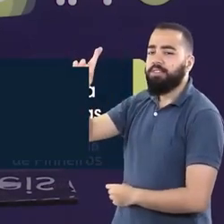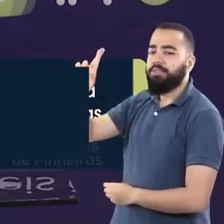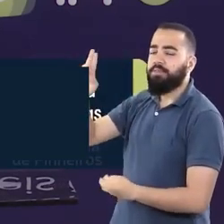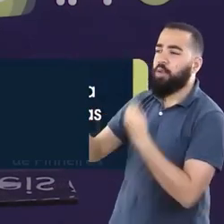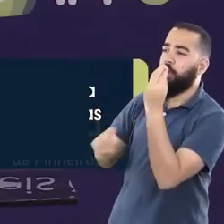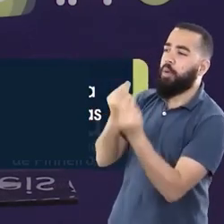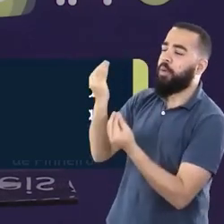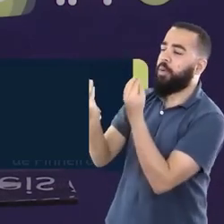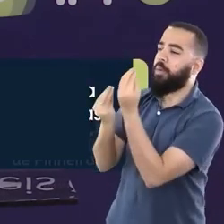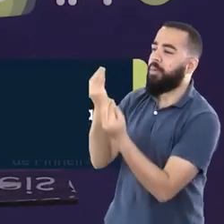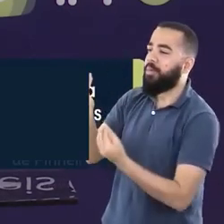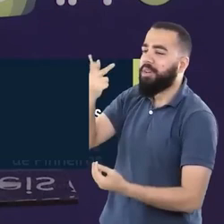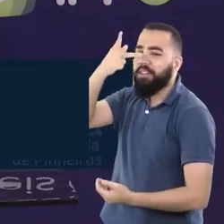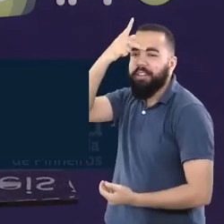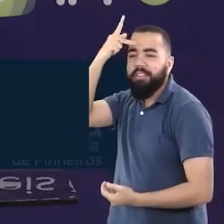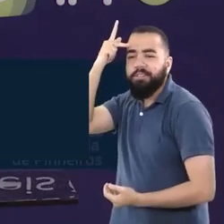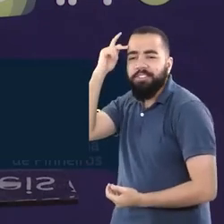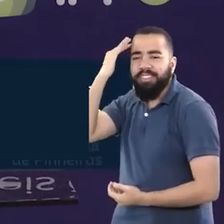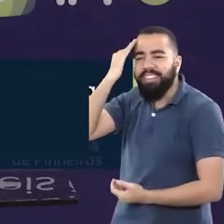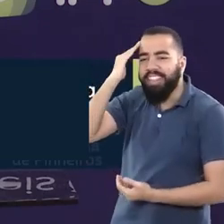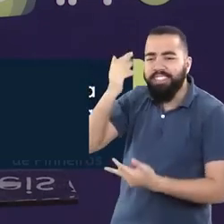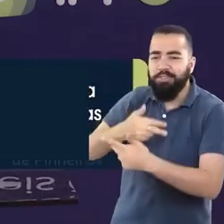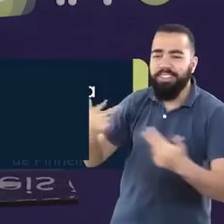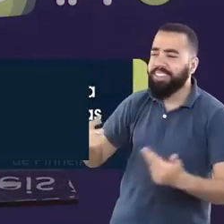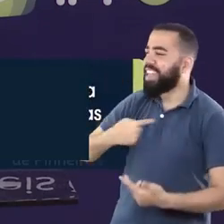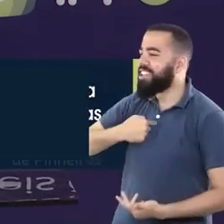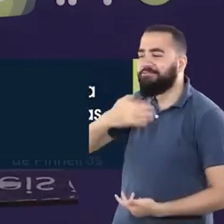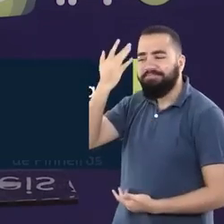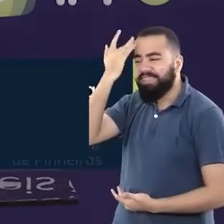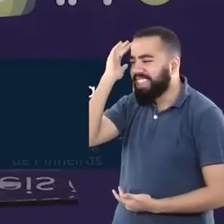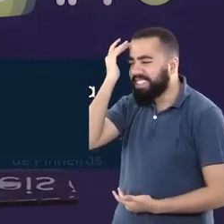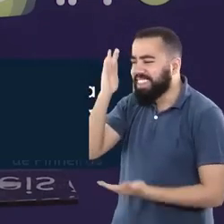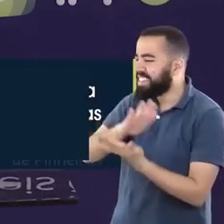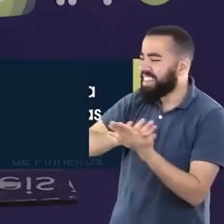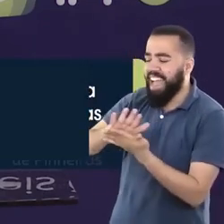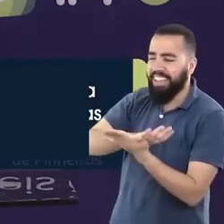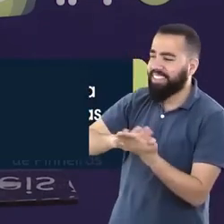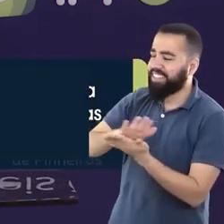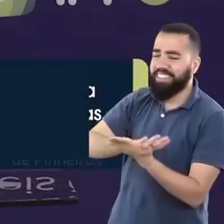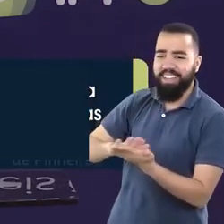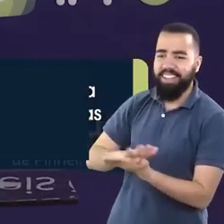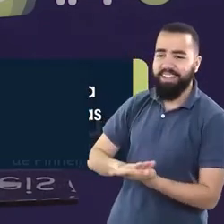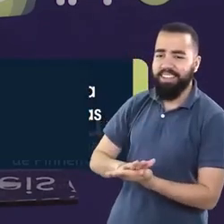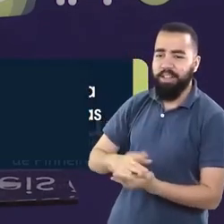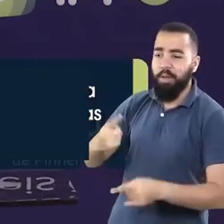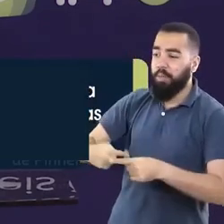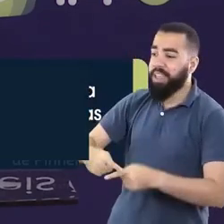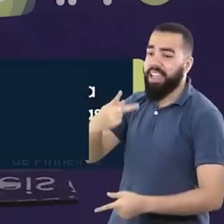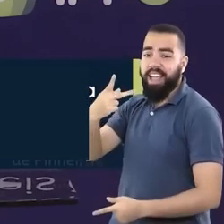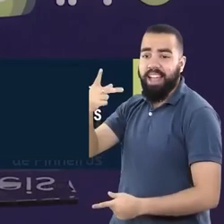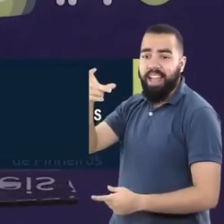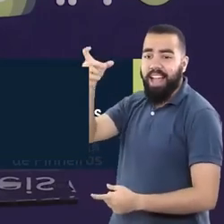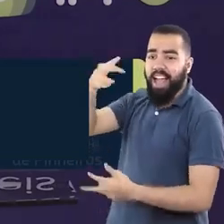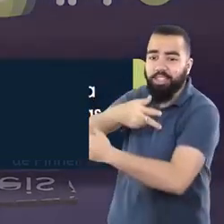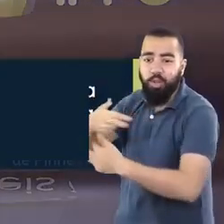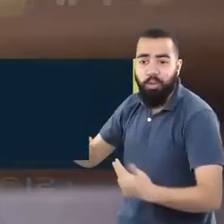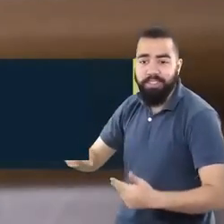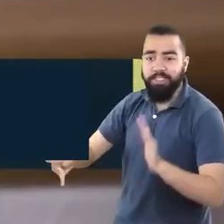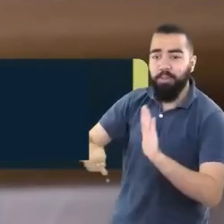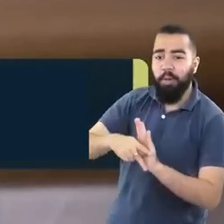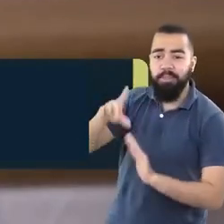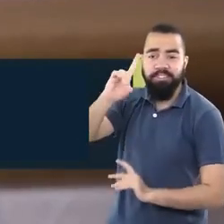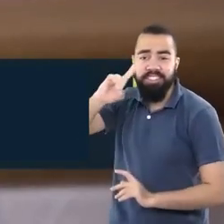encobre o conselho? Na verdade, falei do que não entendia, coisas maravilhosas demais para mim, coisas que eu não